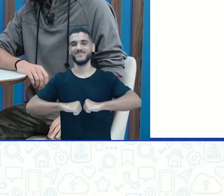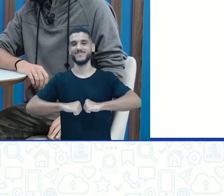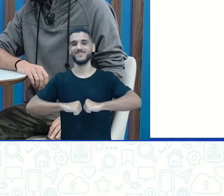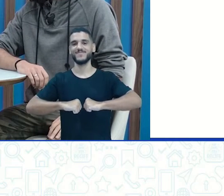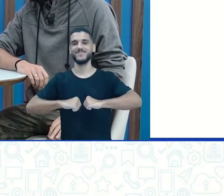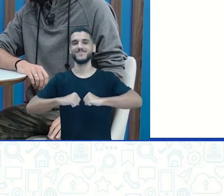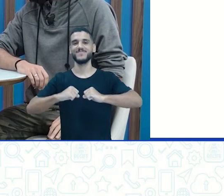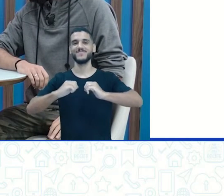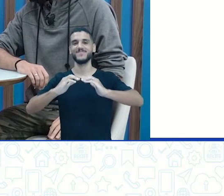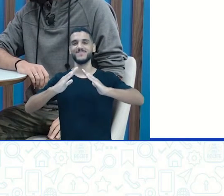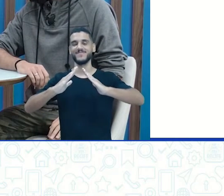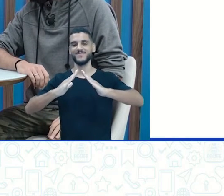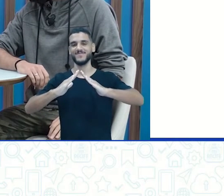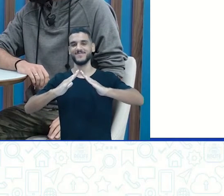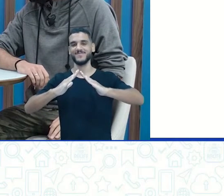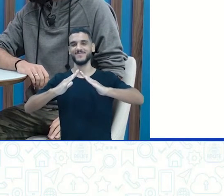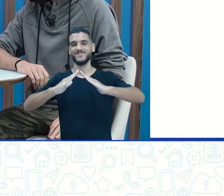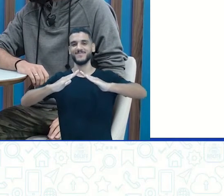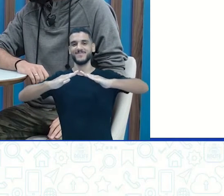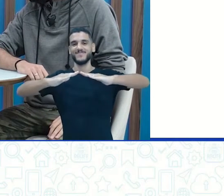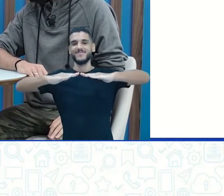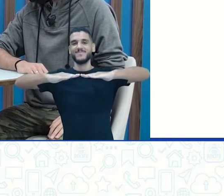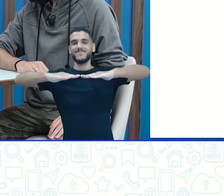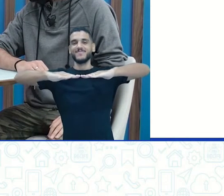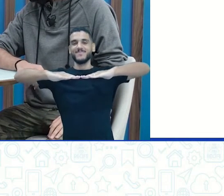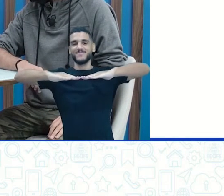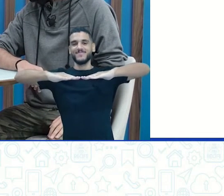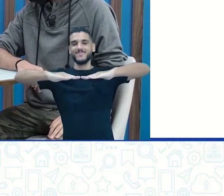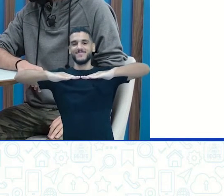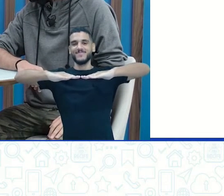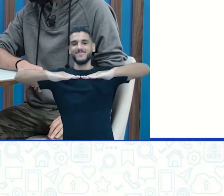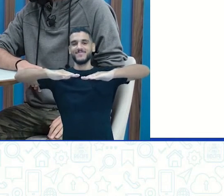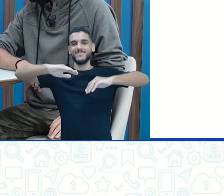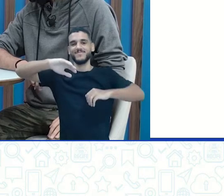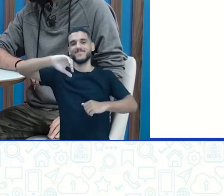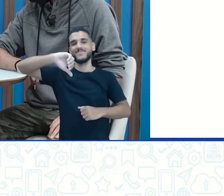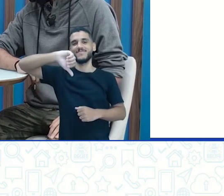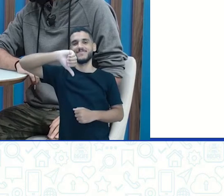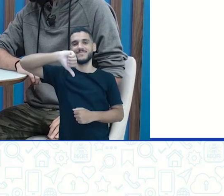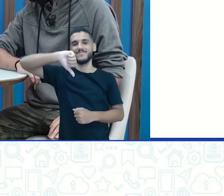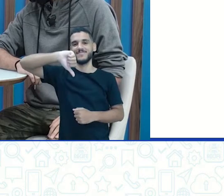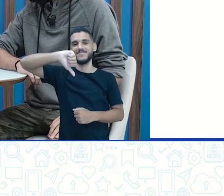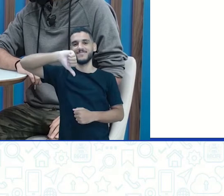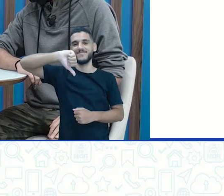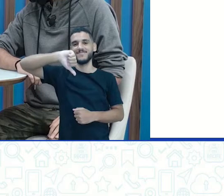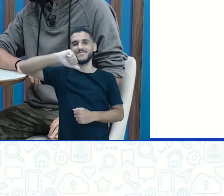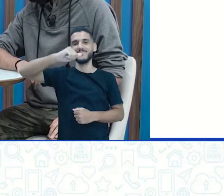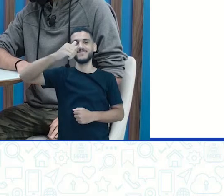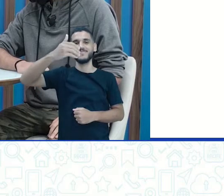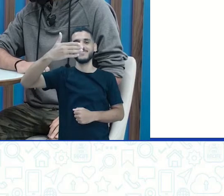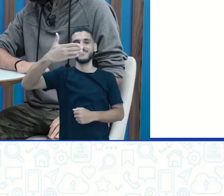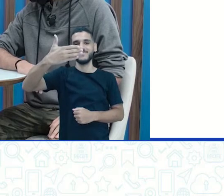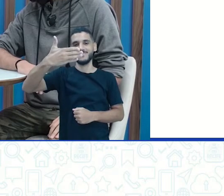Dó, ré, mi, fá,